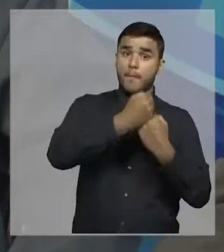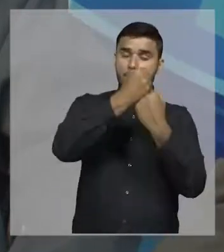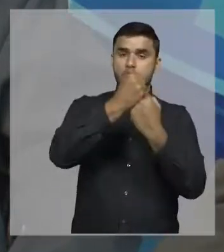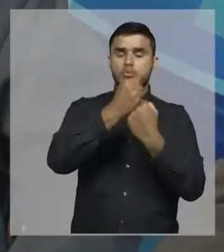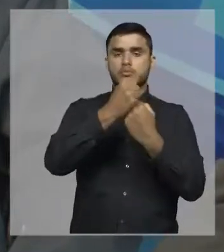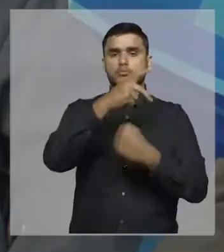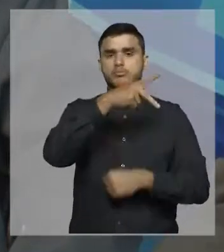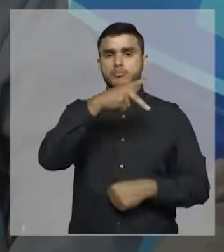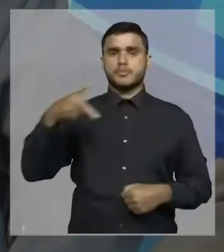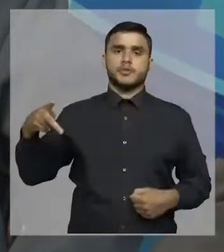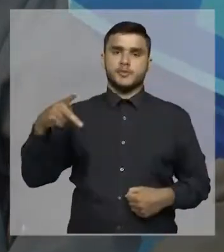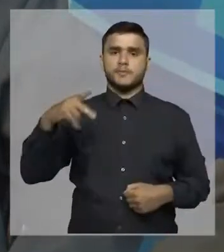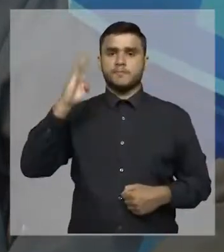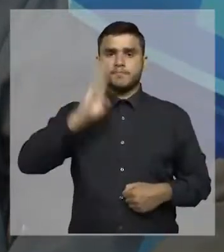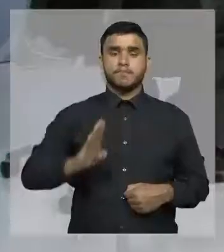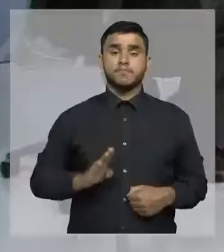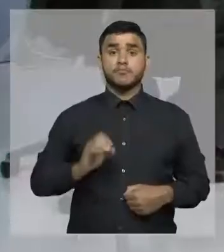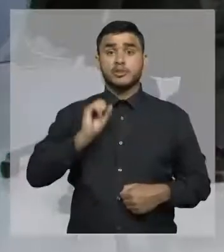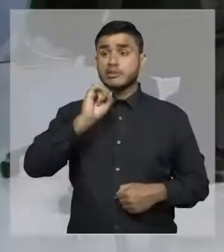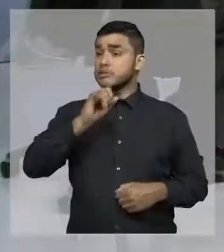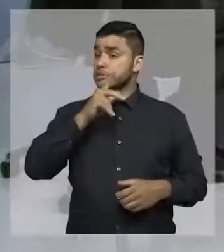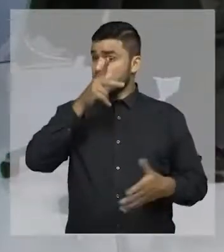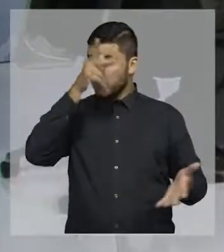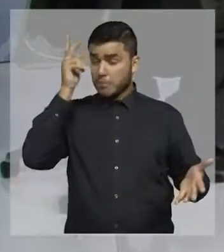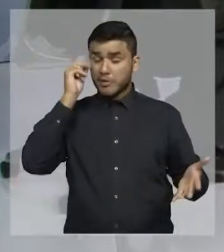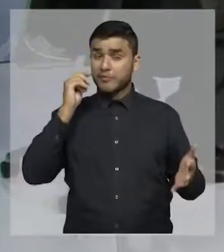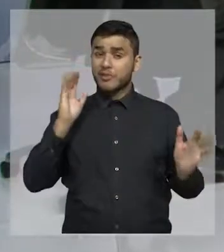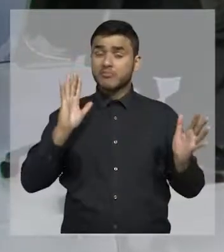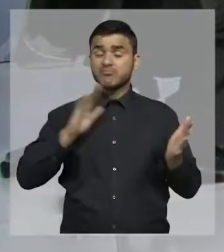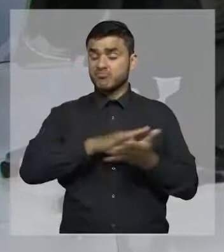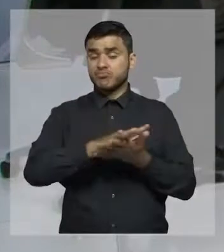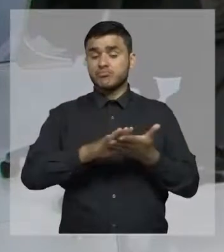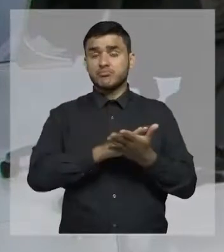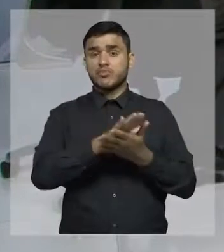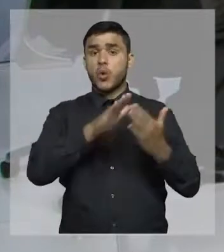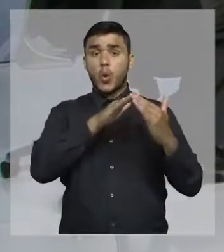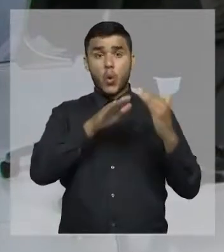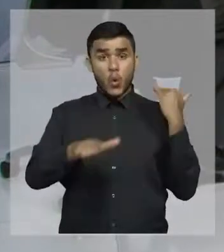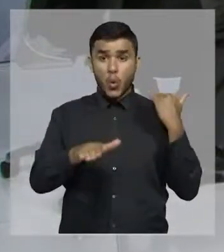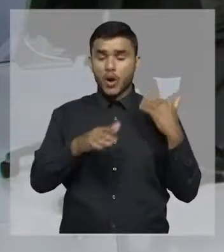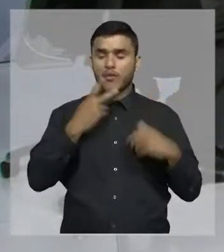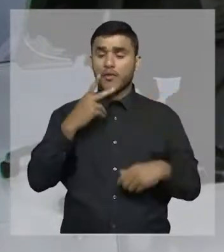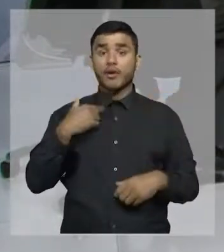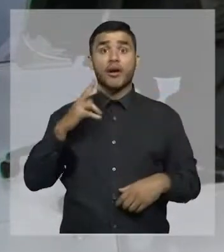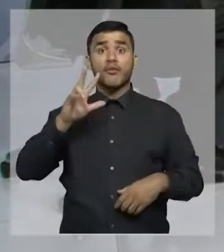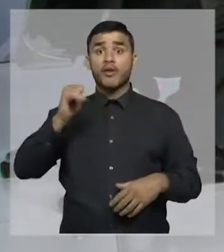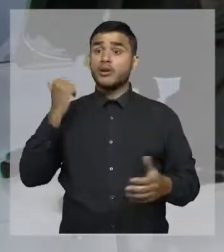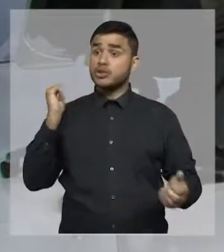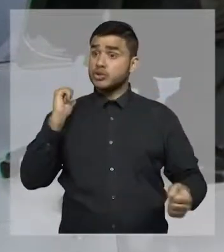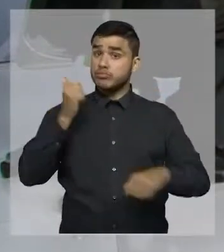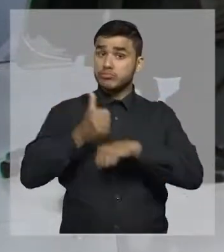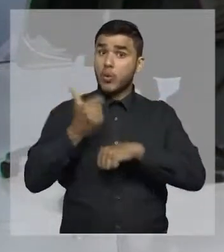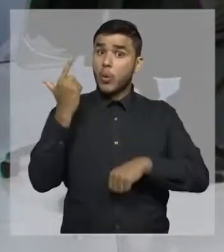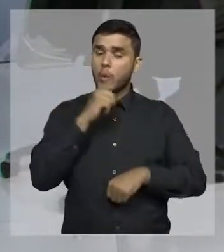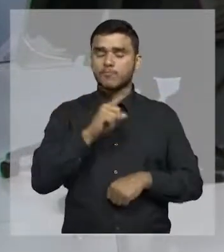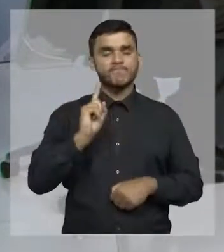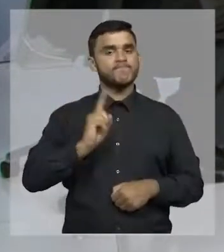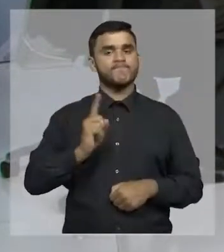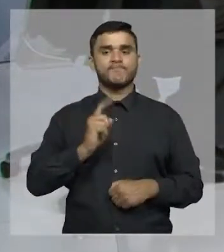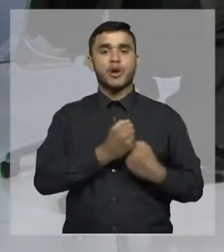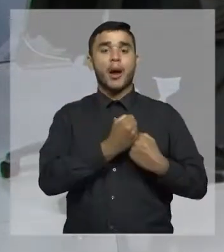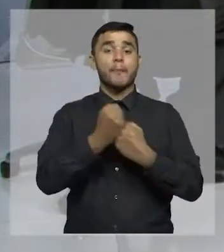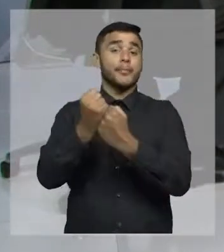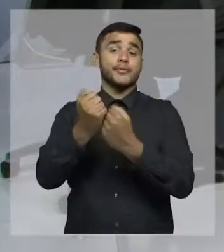nada e não se reelege, nem faz um sucessor. Daí essa enorme